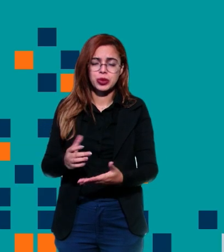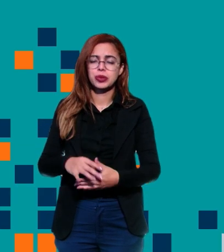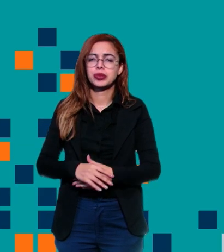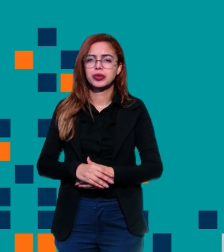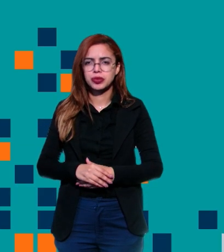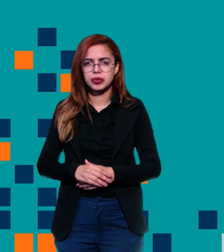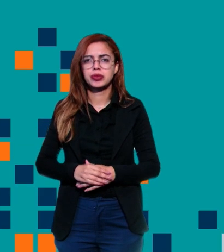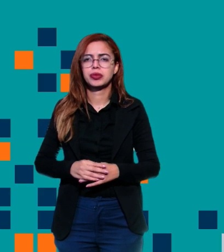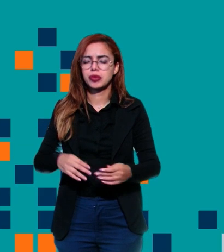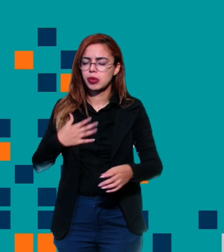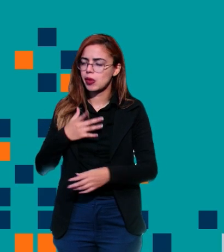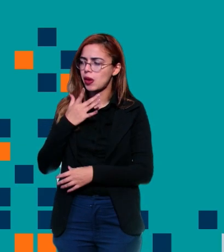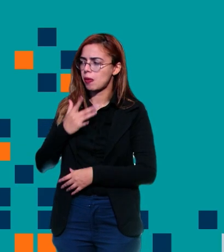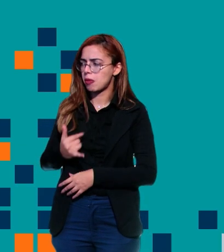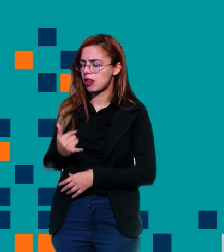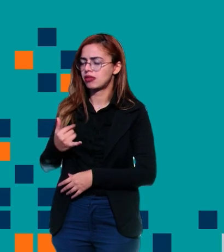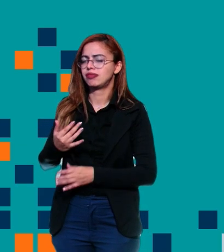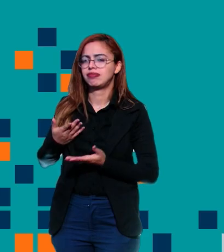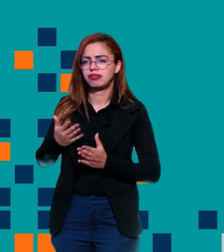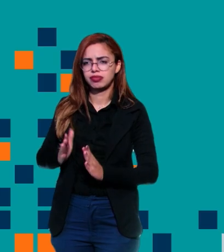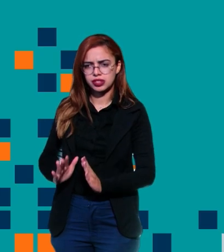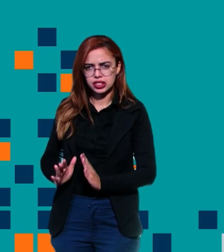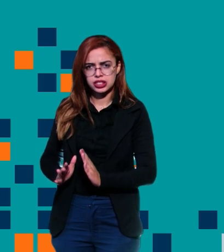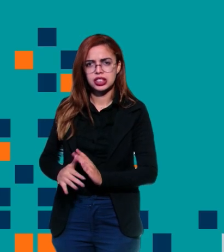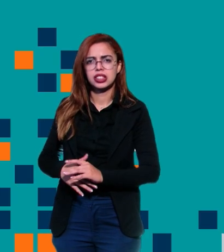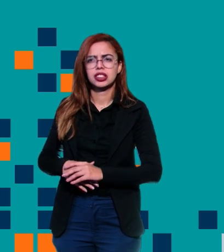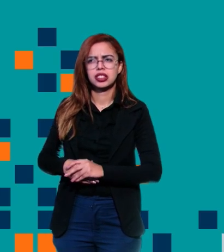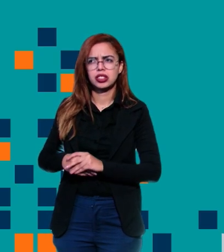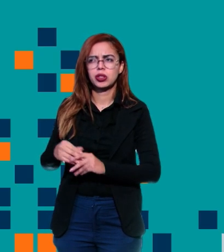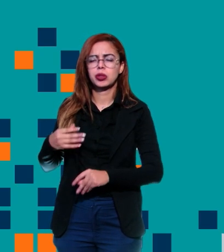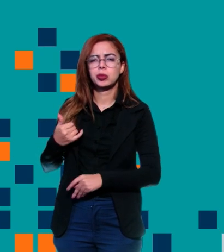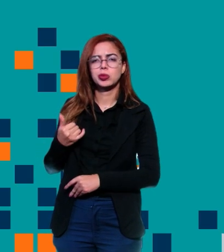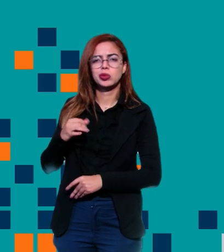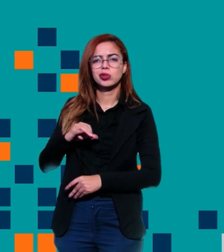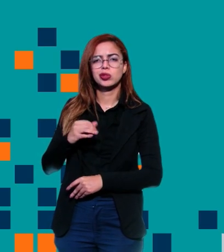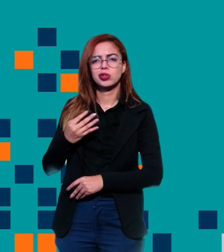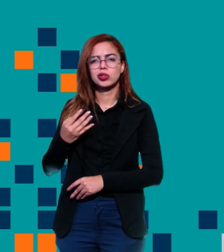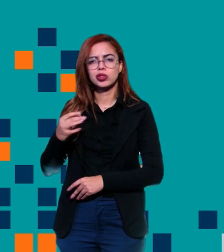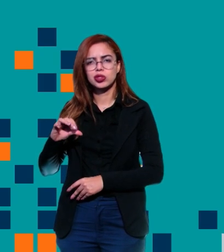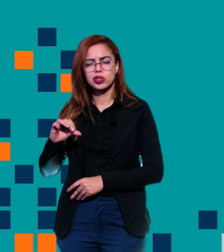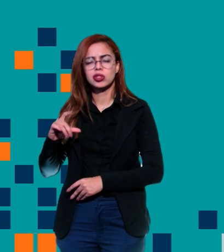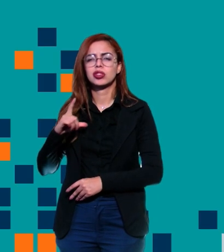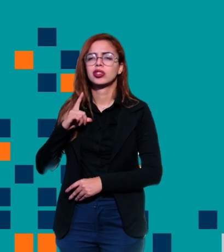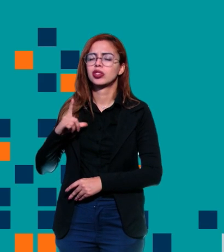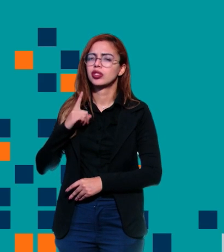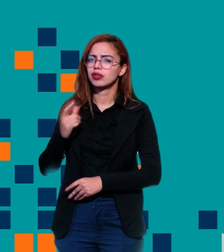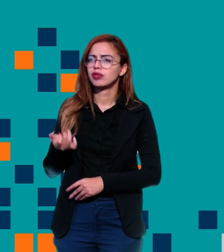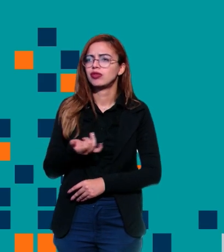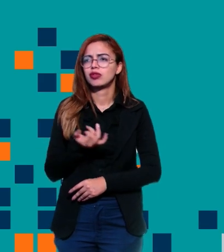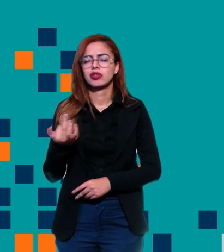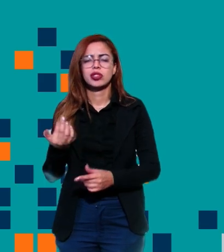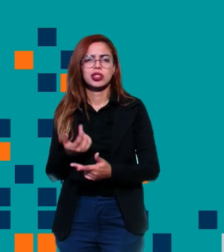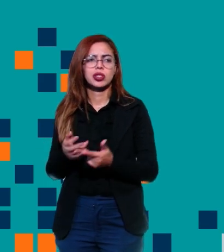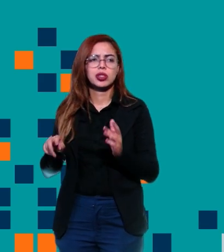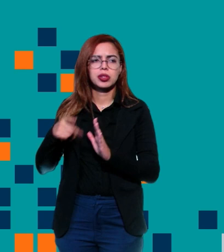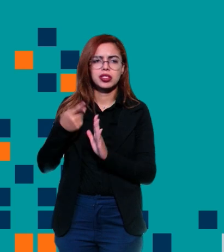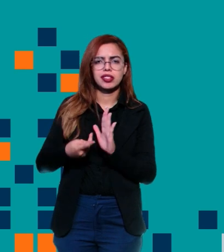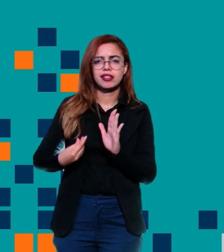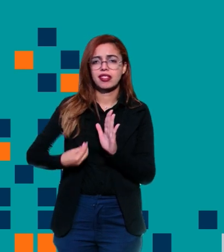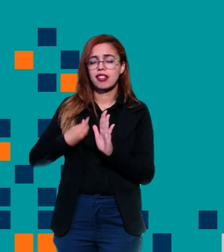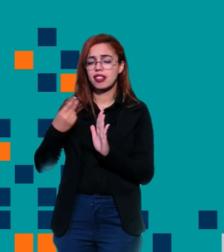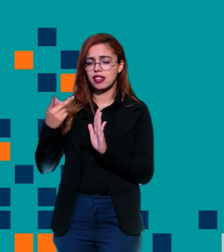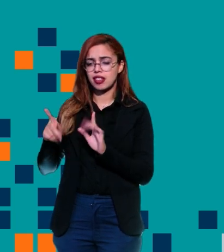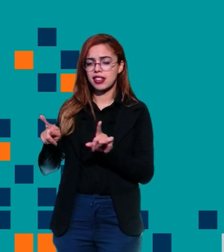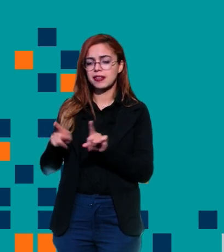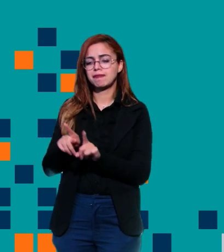veio dessa geração, quer dizer, ele nasceu em 49 e fez muitos desses projetos na vida dele,